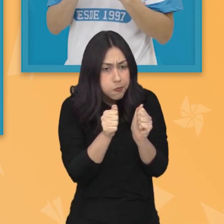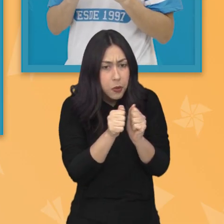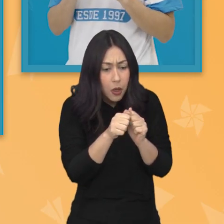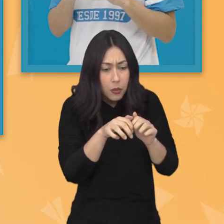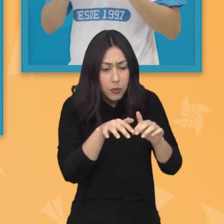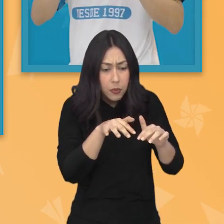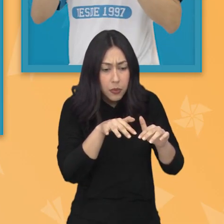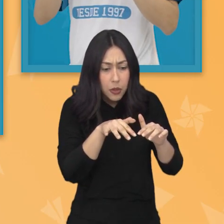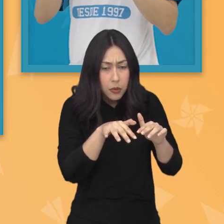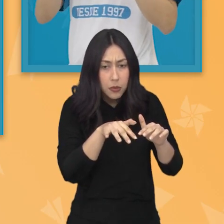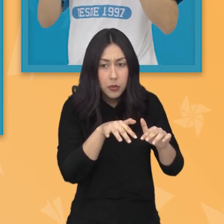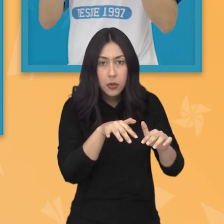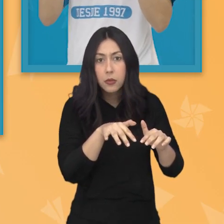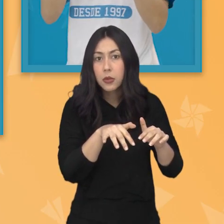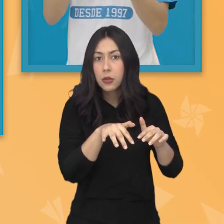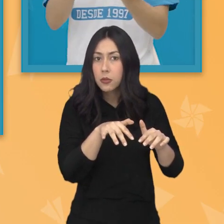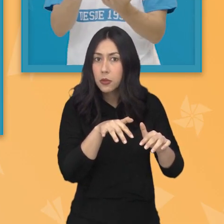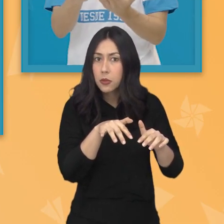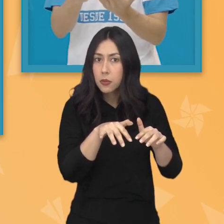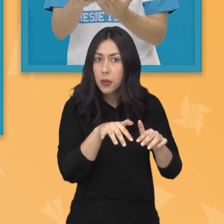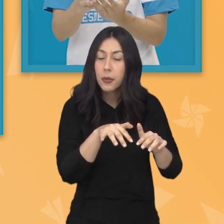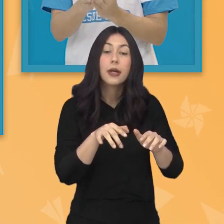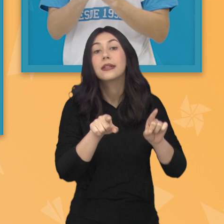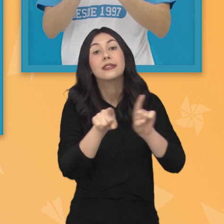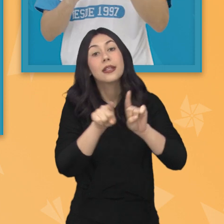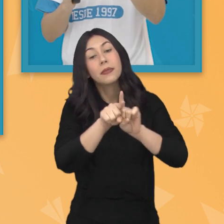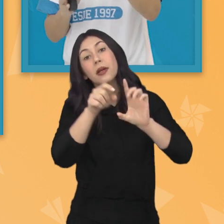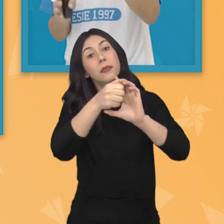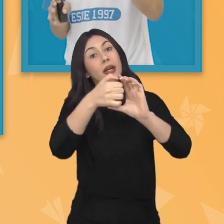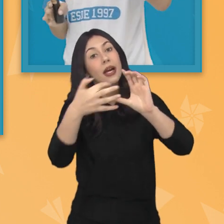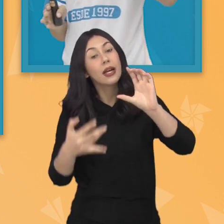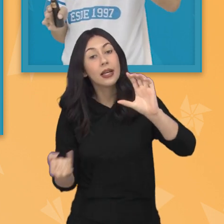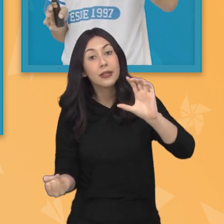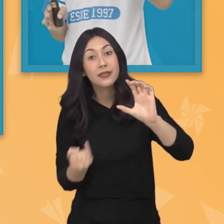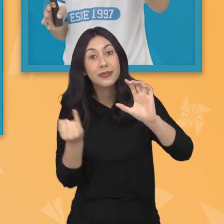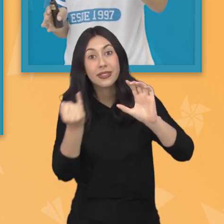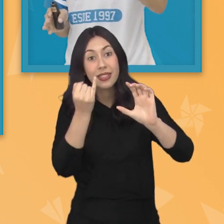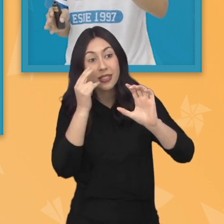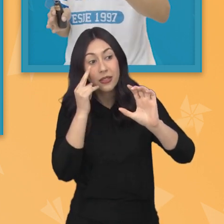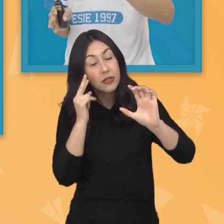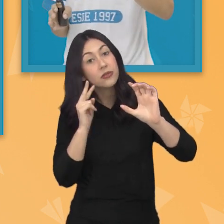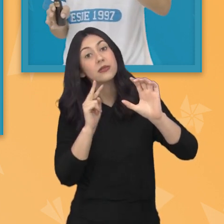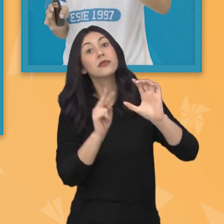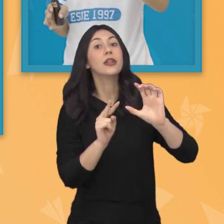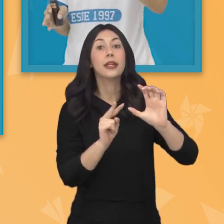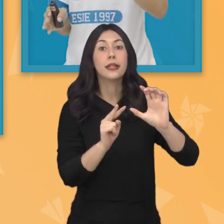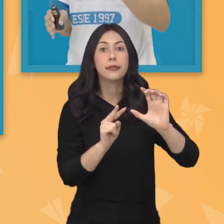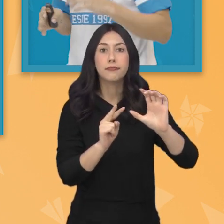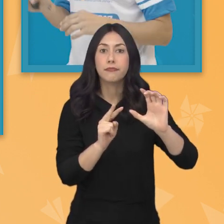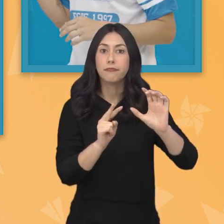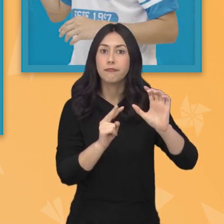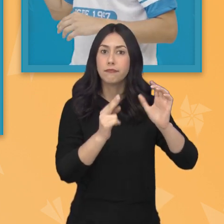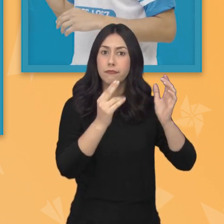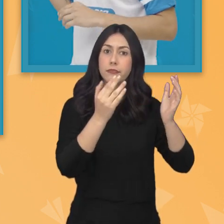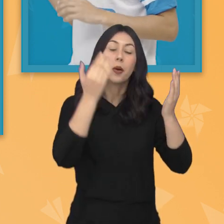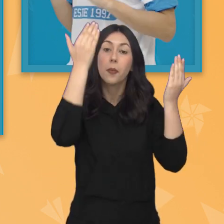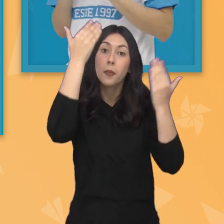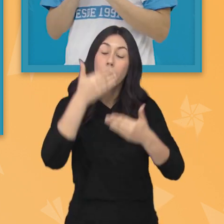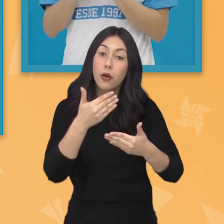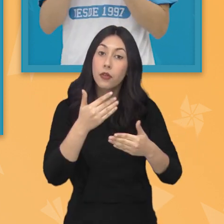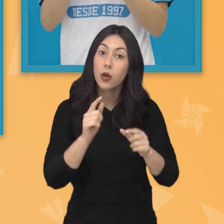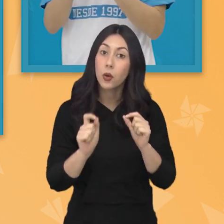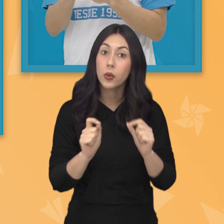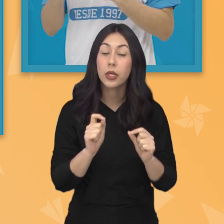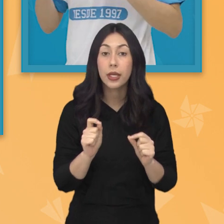bem discretos. E outra característica importante, que vocês vão poder analisar em vários exercícios de vestibular ou de concurso, é que